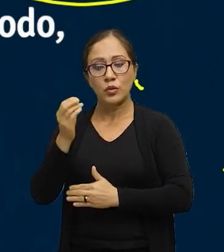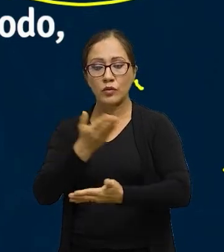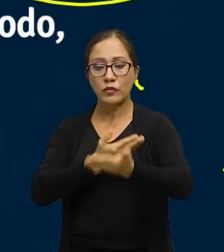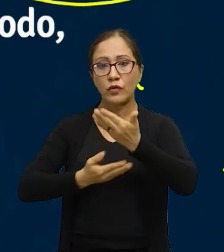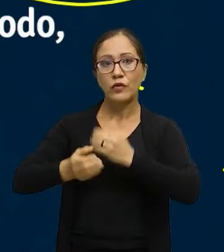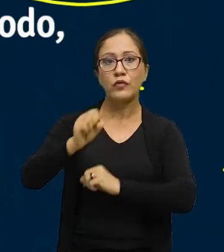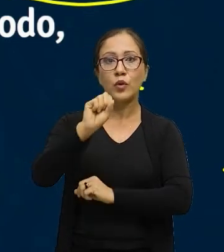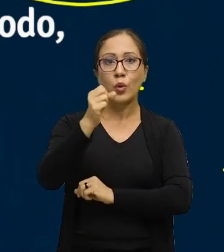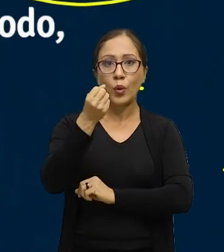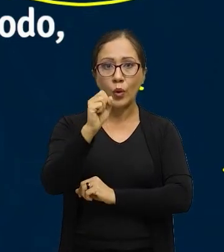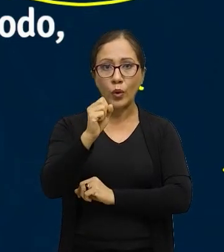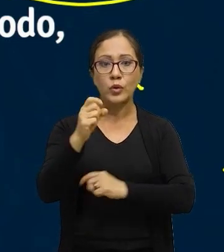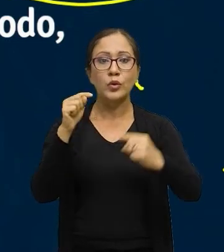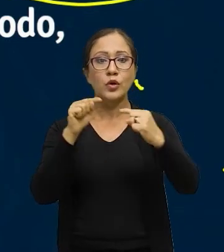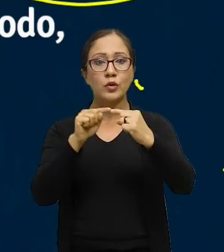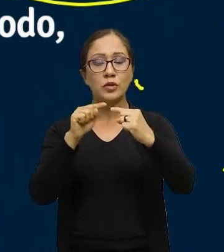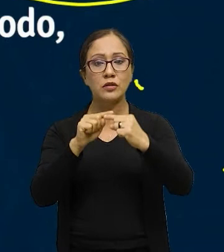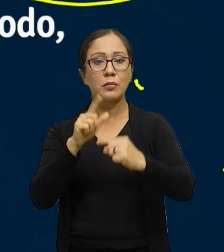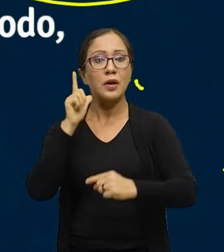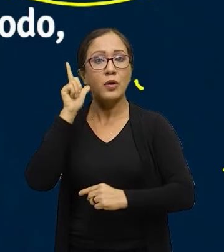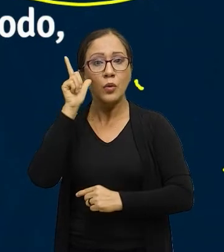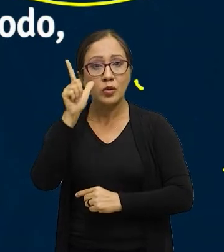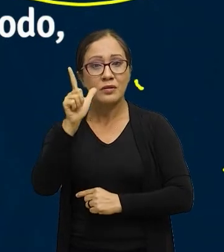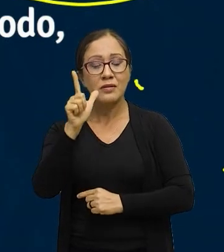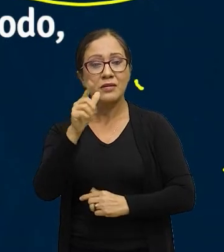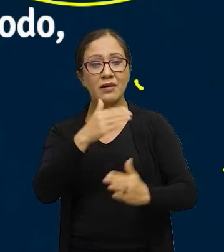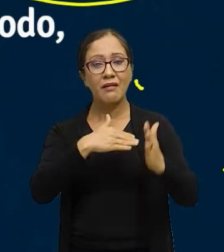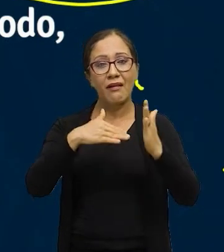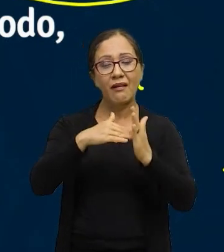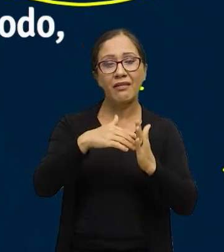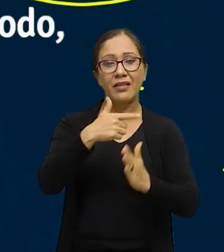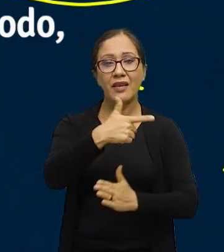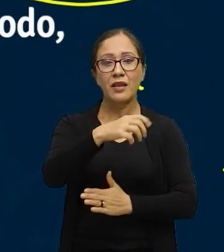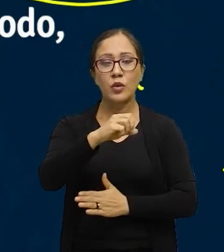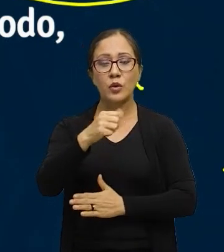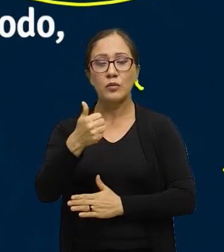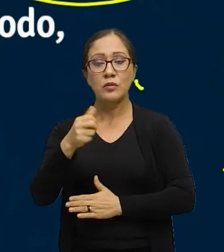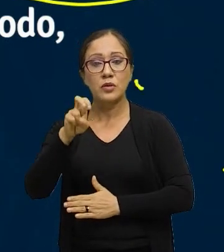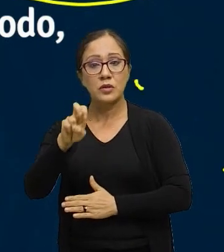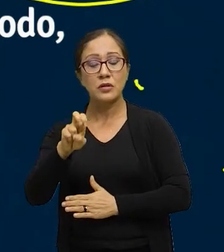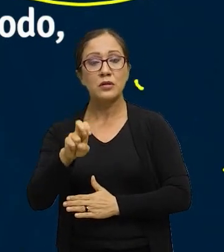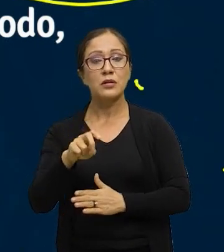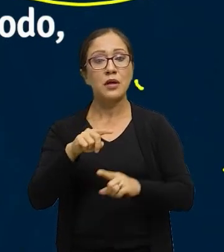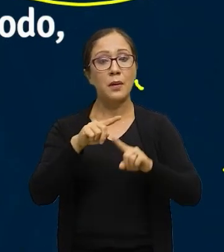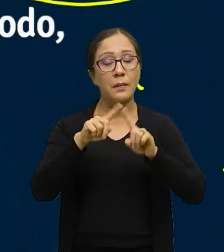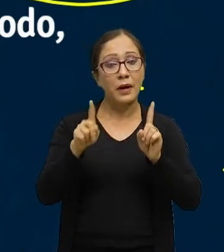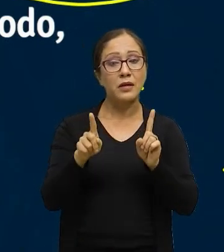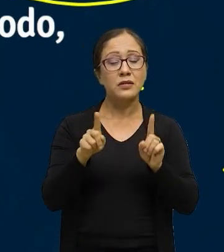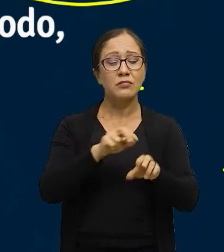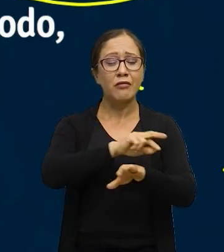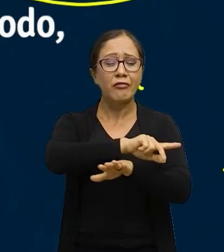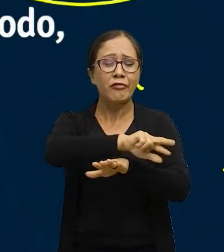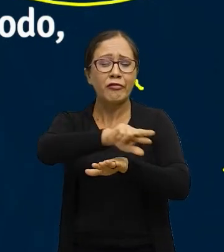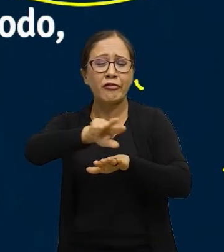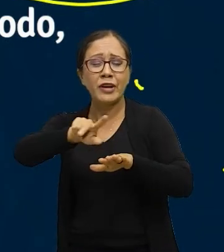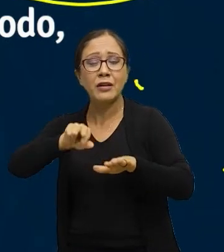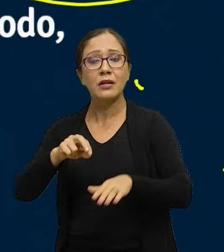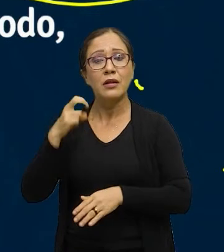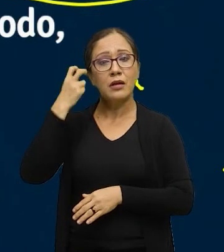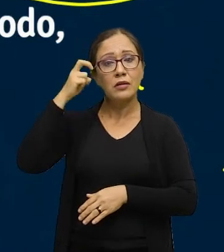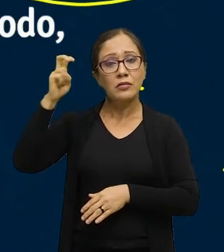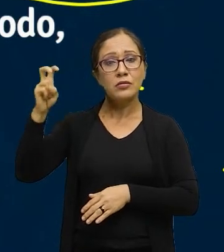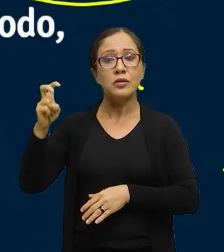serem alcançados até 2015. Apesar da diversidade cultural, esses